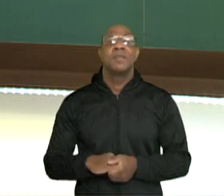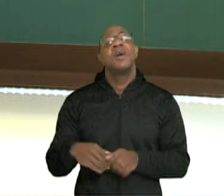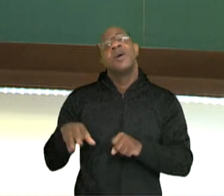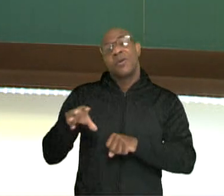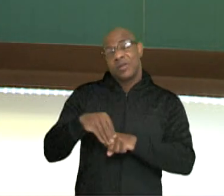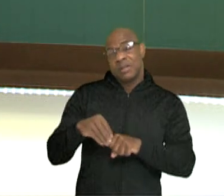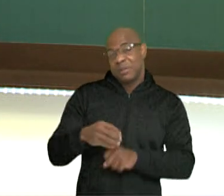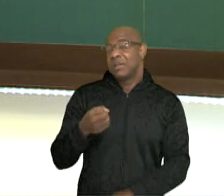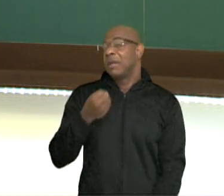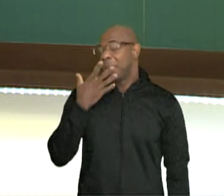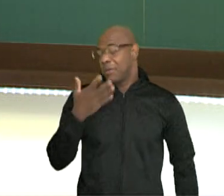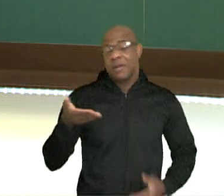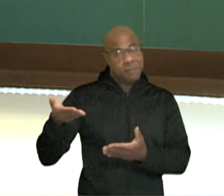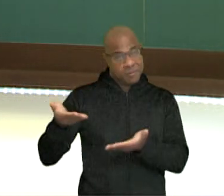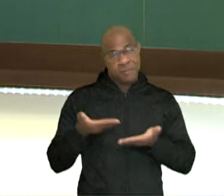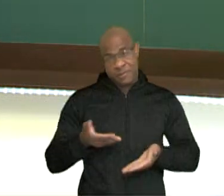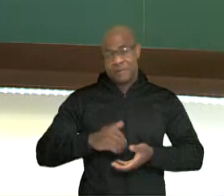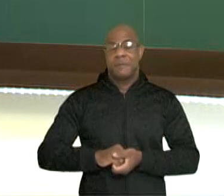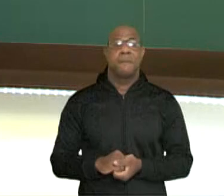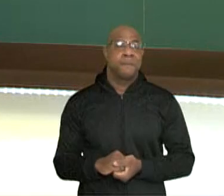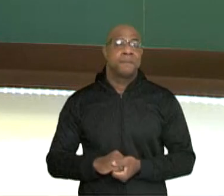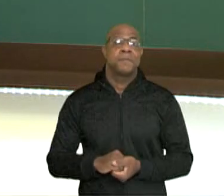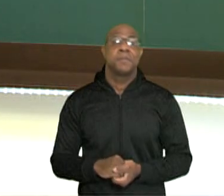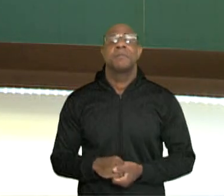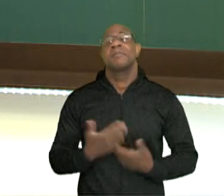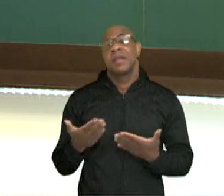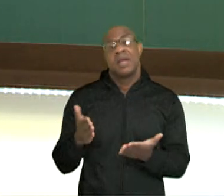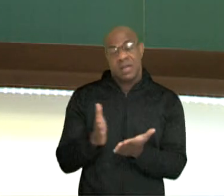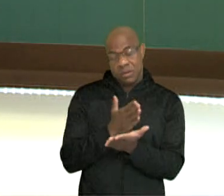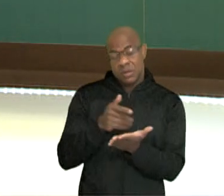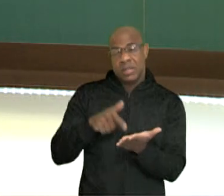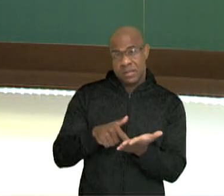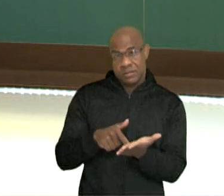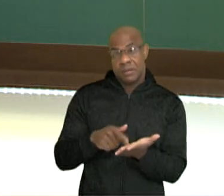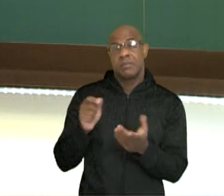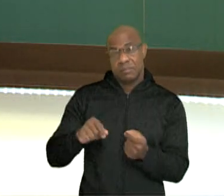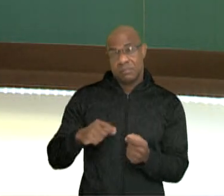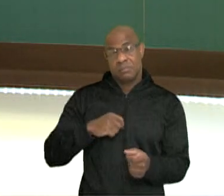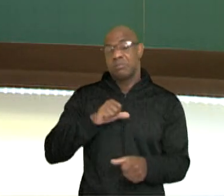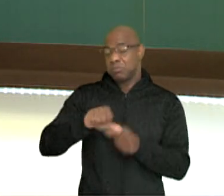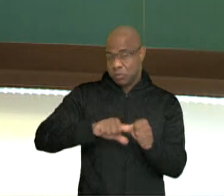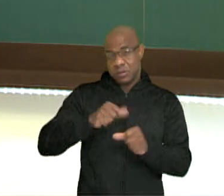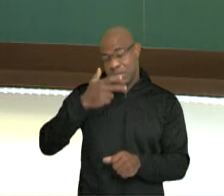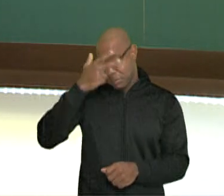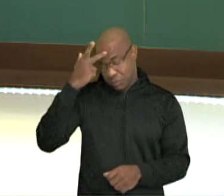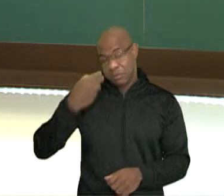sempre é muito bem-vindo, né? É coisa que o livro, com certeza, traz para nós.